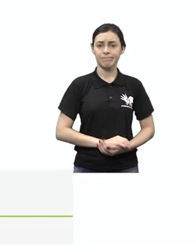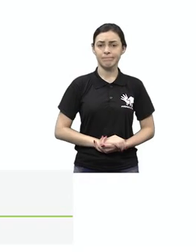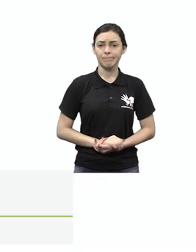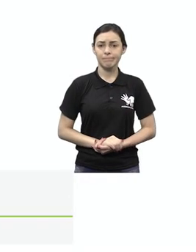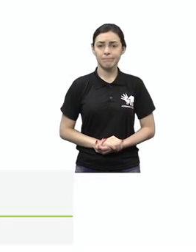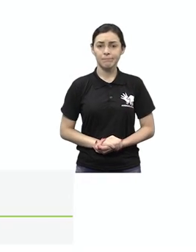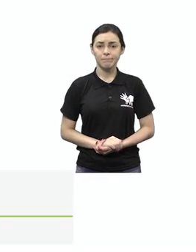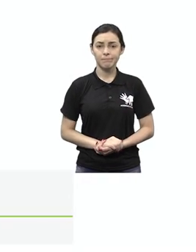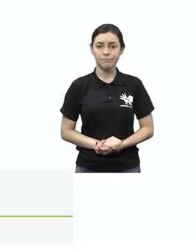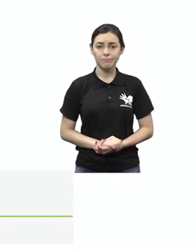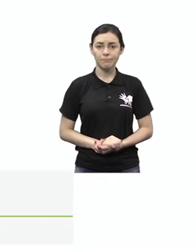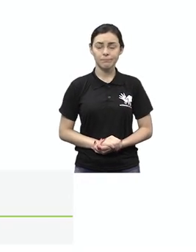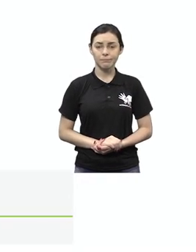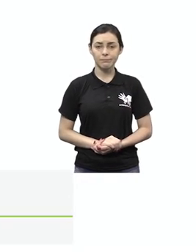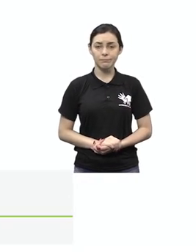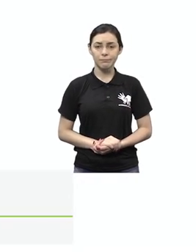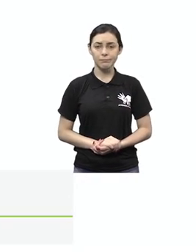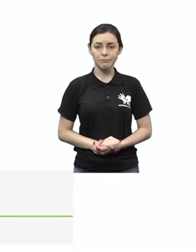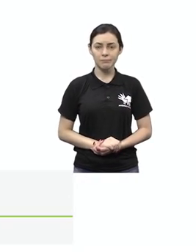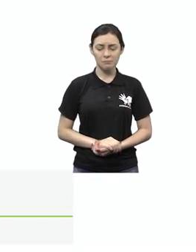quantos ovos nós temos?